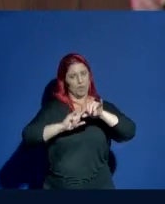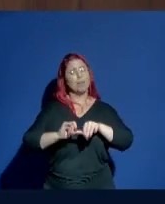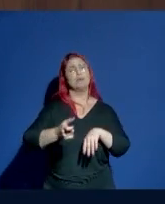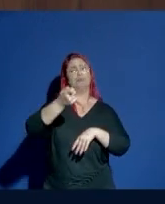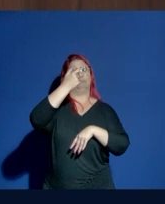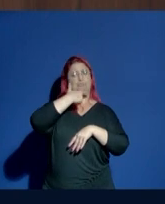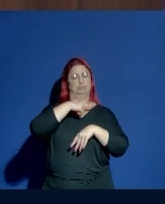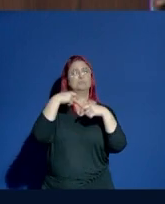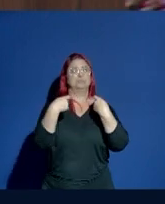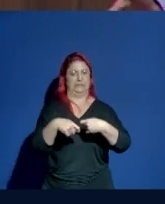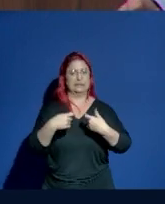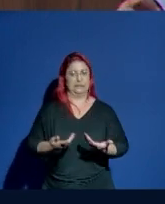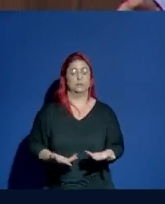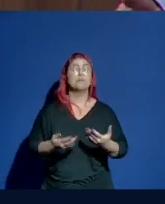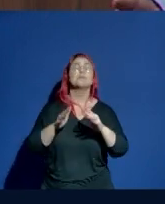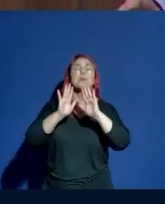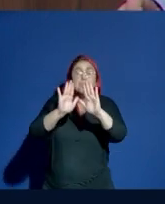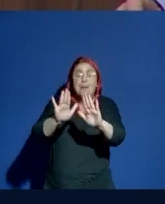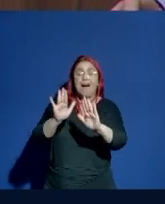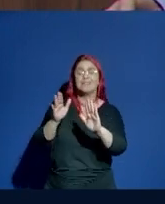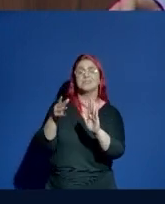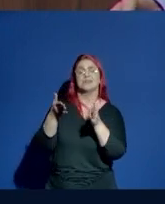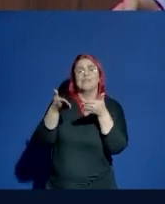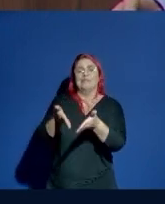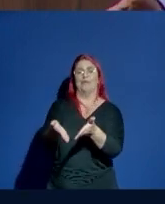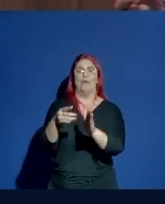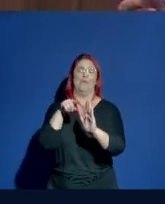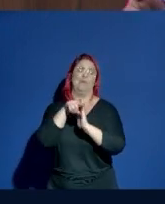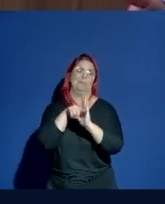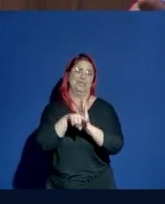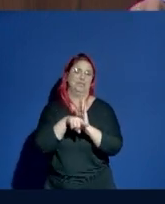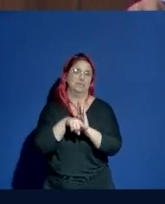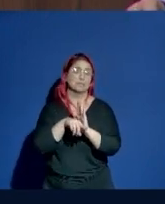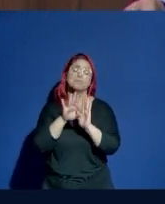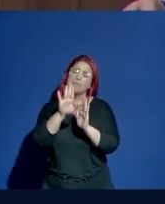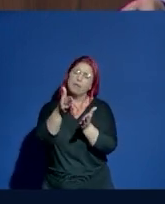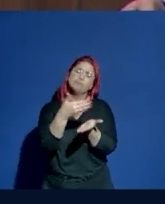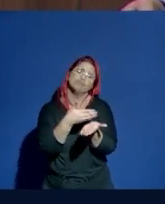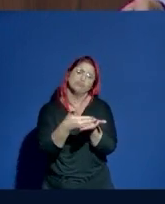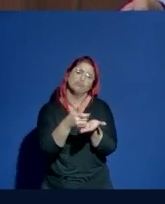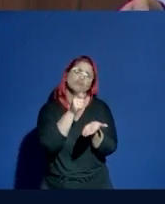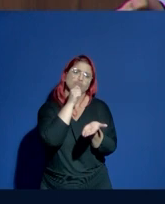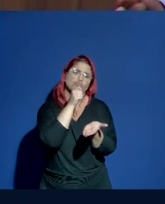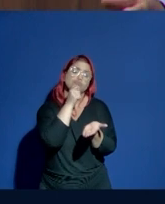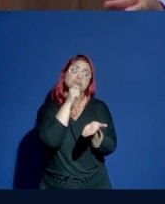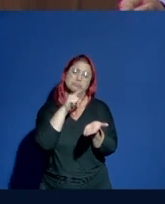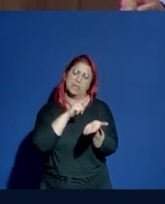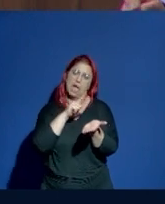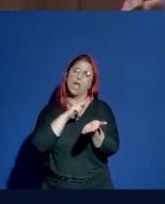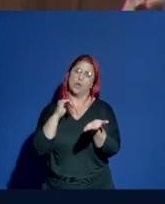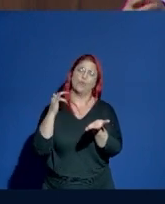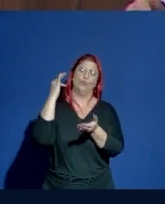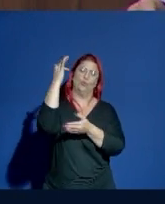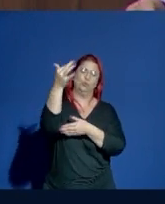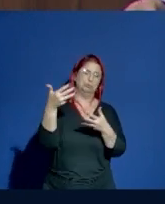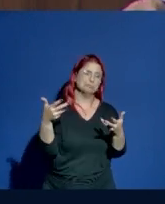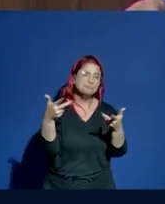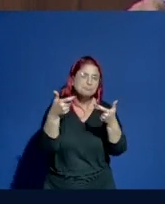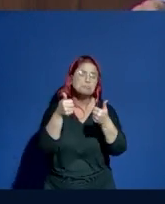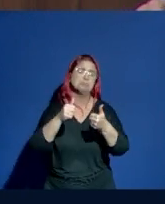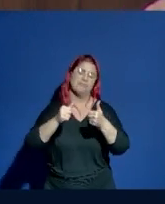acredita muito nisso, e focamos muito em pesquisa. E eu acho que a gente está apenas iniciando. Eu acho que temos um futuro brilhante, de